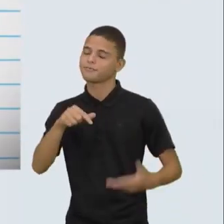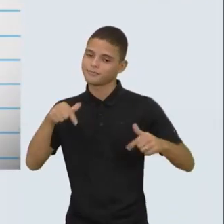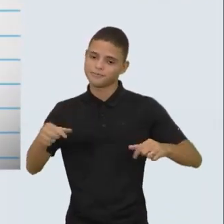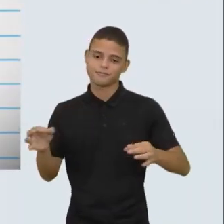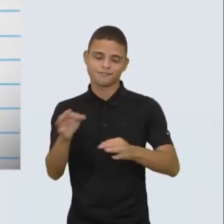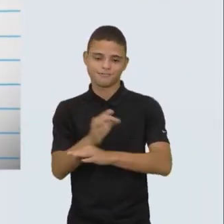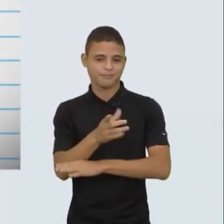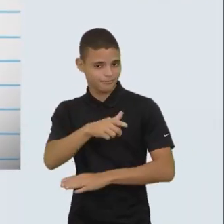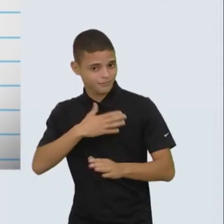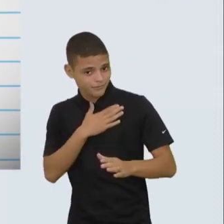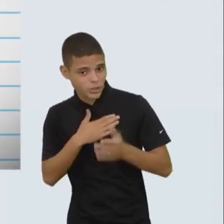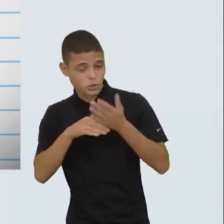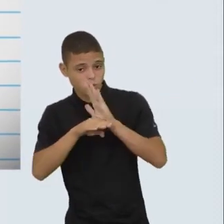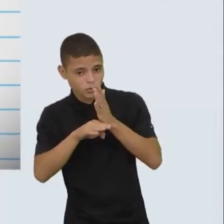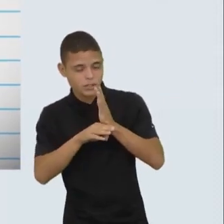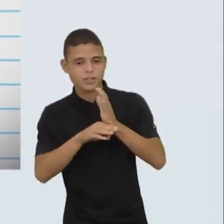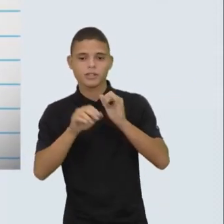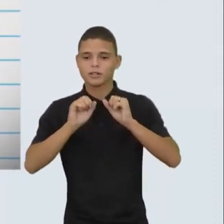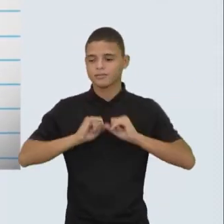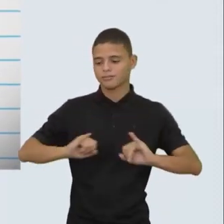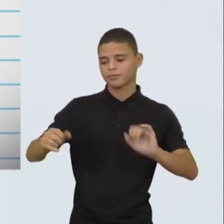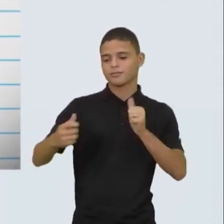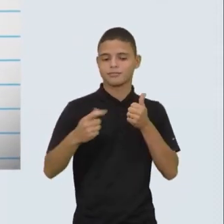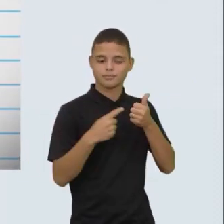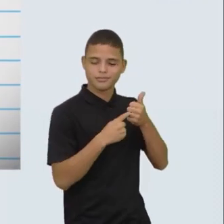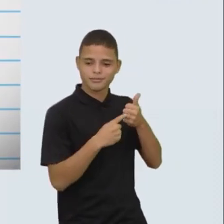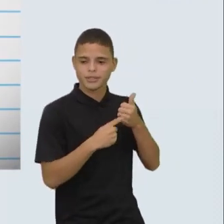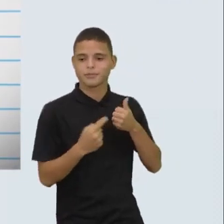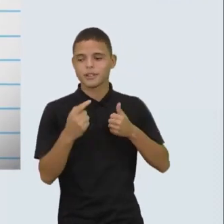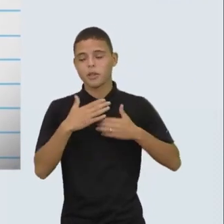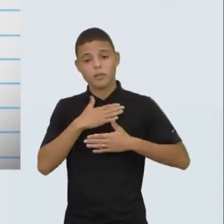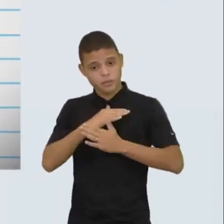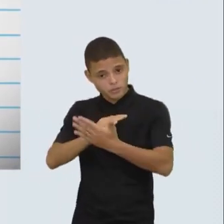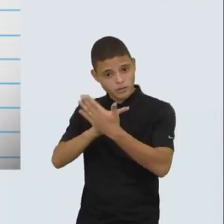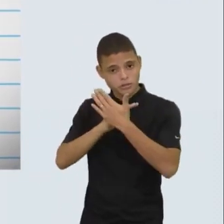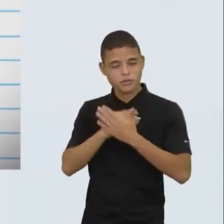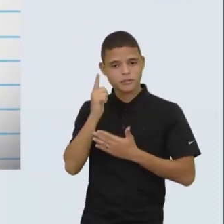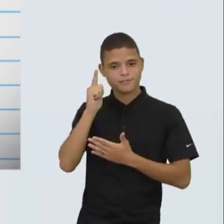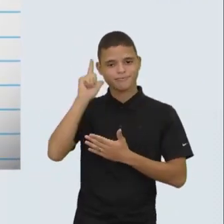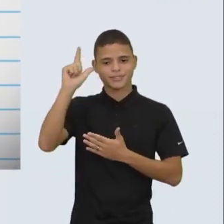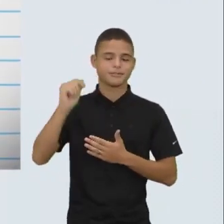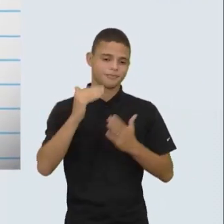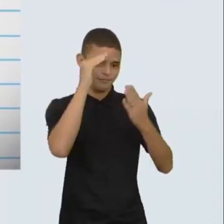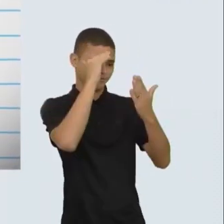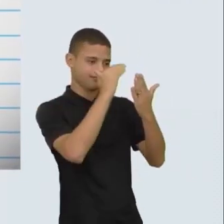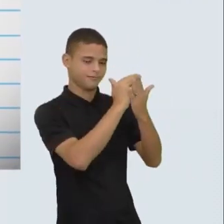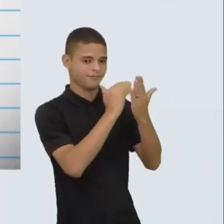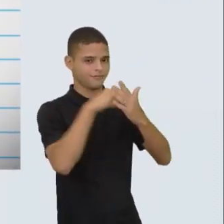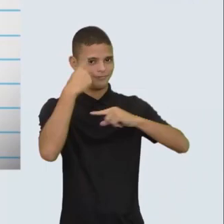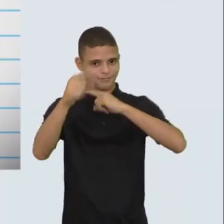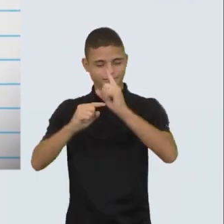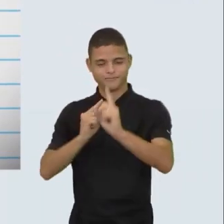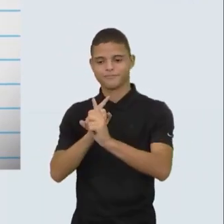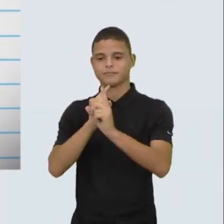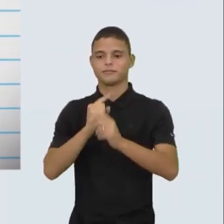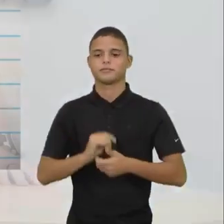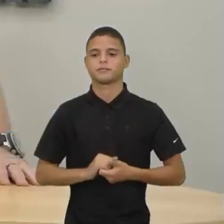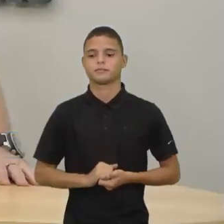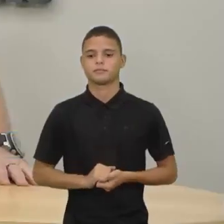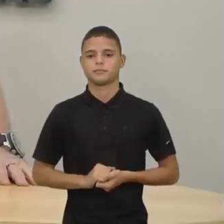Gostou do vídeo? Então curta e compartilhe e nos ajude a disseminar essa importante agenda global. Até a próxima!